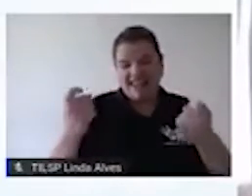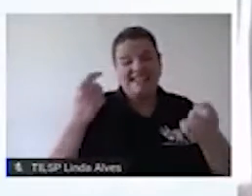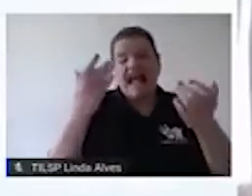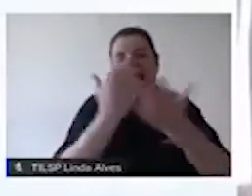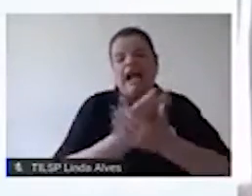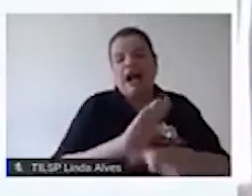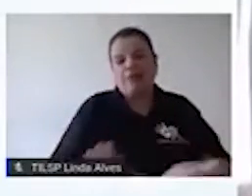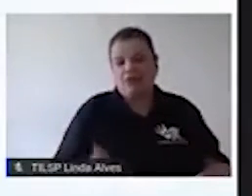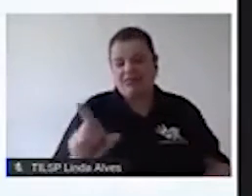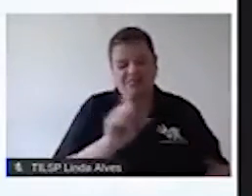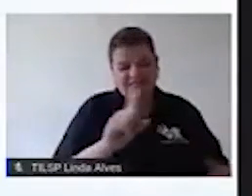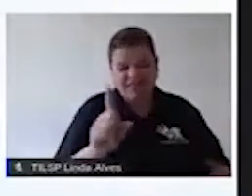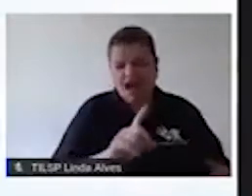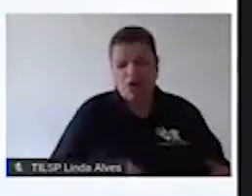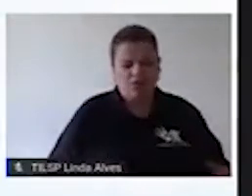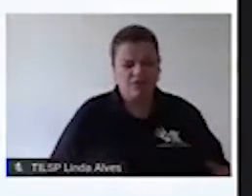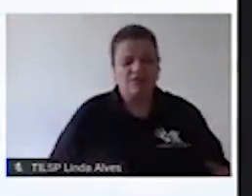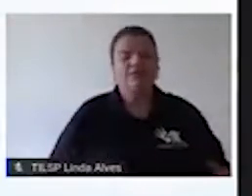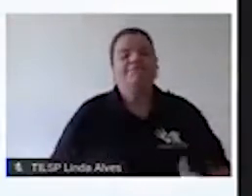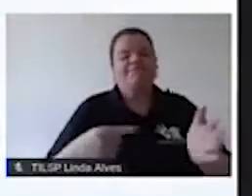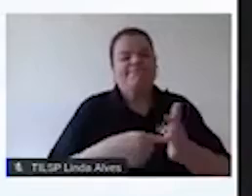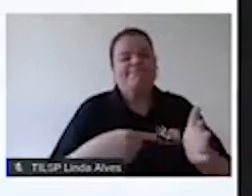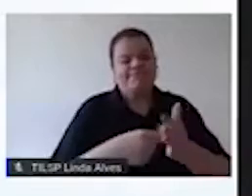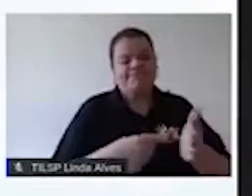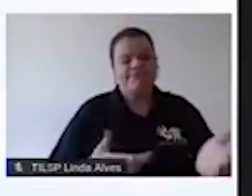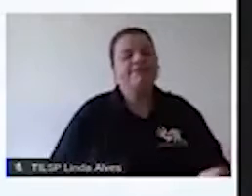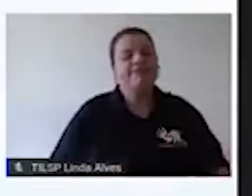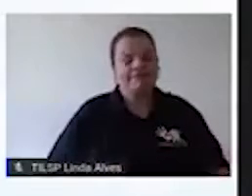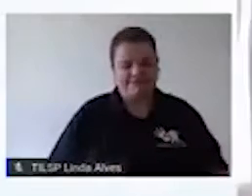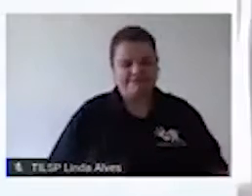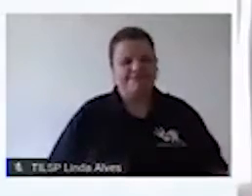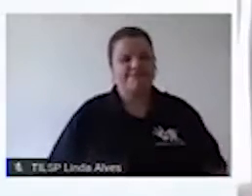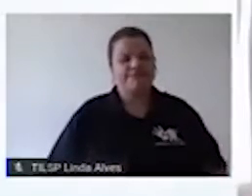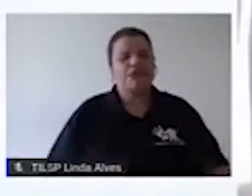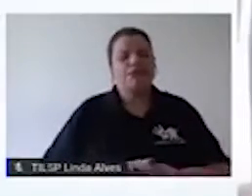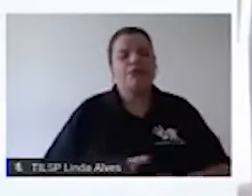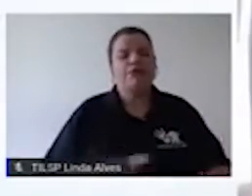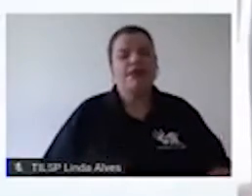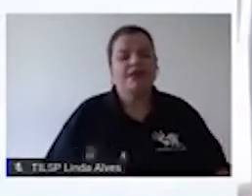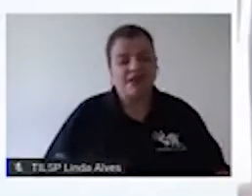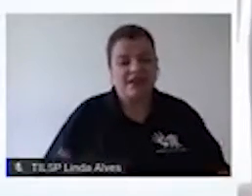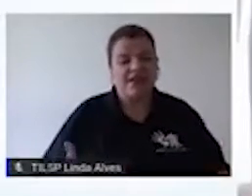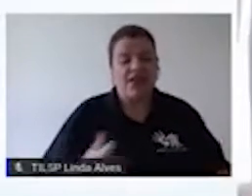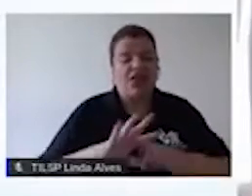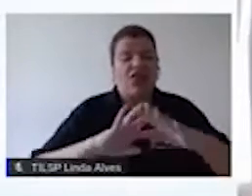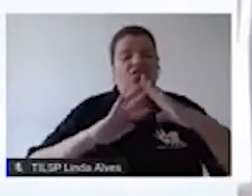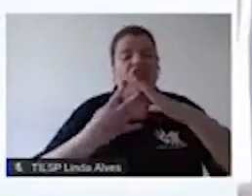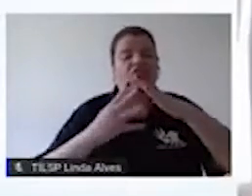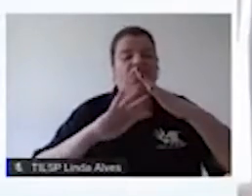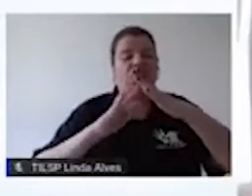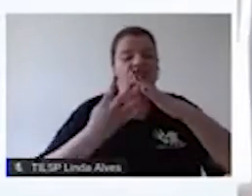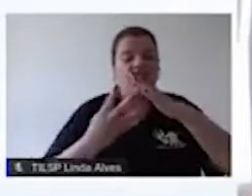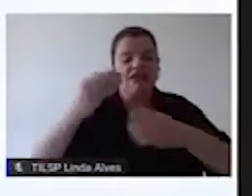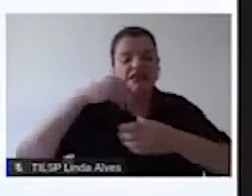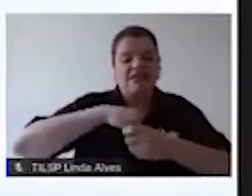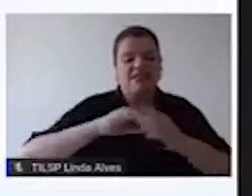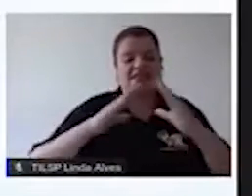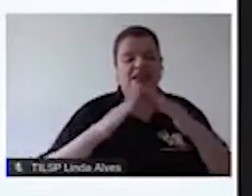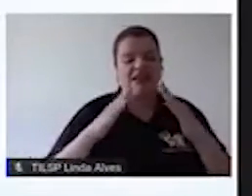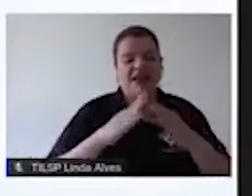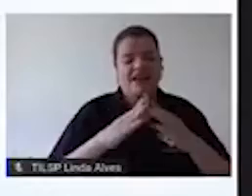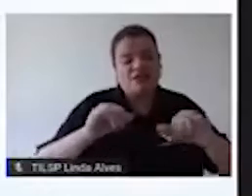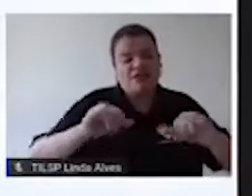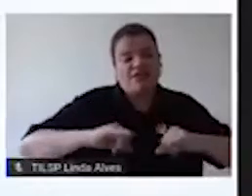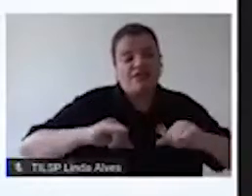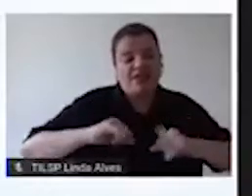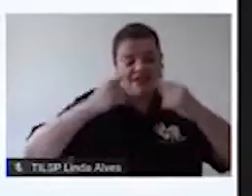estão É denunciando. Claro, subnotificação. e Né? claro que não estão, porque estavam em quarentena, trancados em casa com os maridos, sofrendo Uhum. violência, sem poder